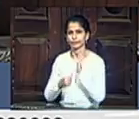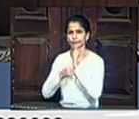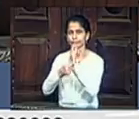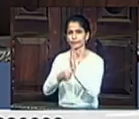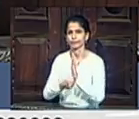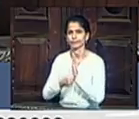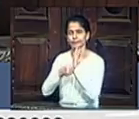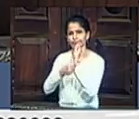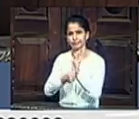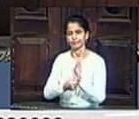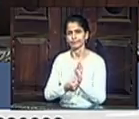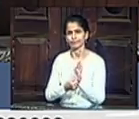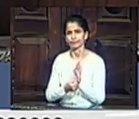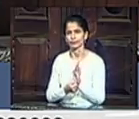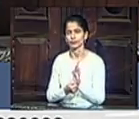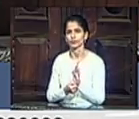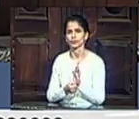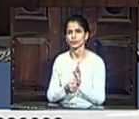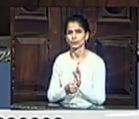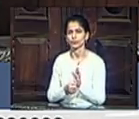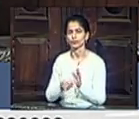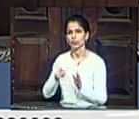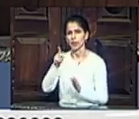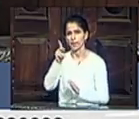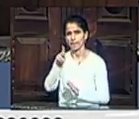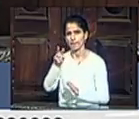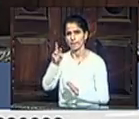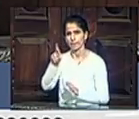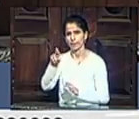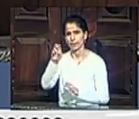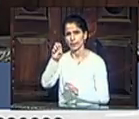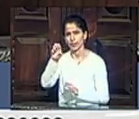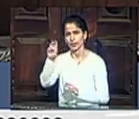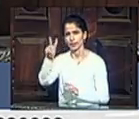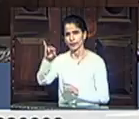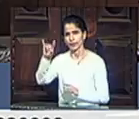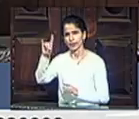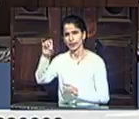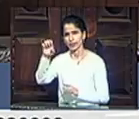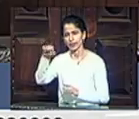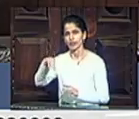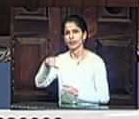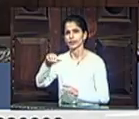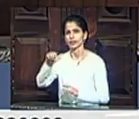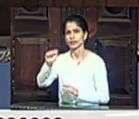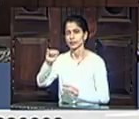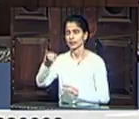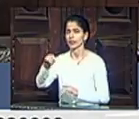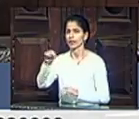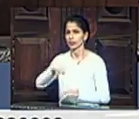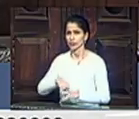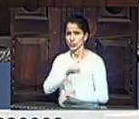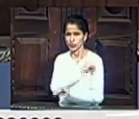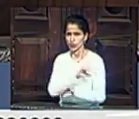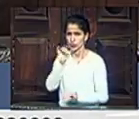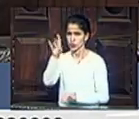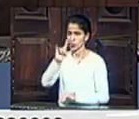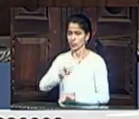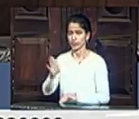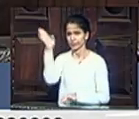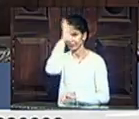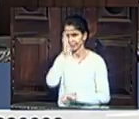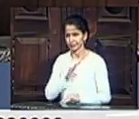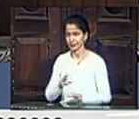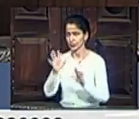começar a enfrentar o buraco da Previdência. Não é só no Rio, é no Brasil inteiro, é no mundo que está se